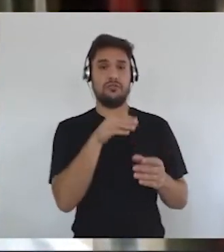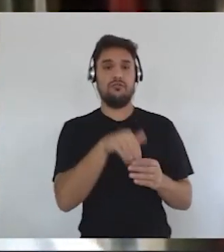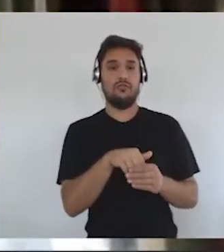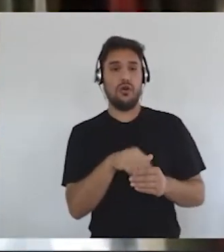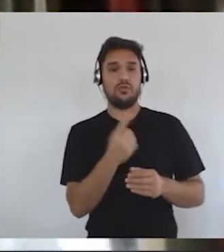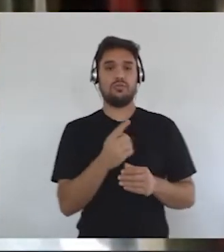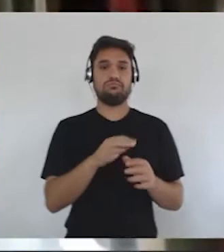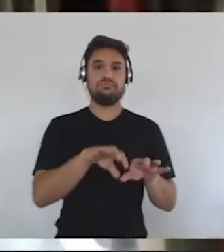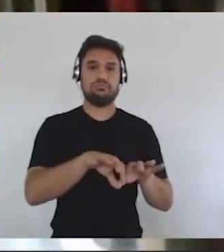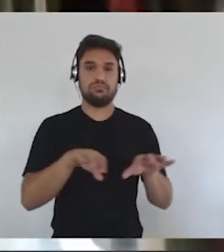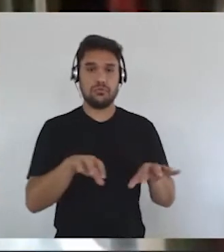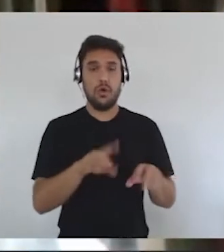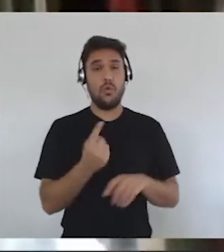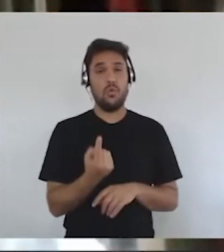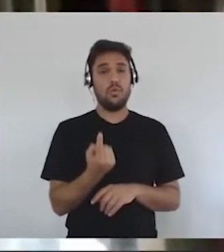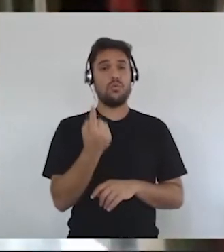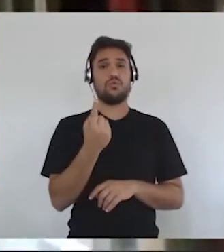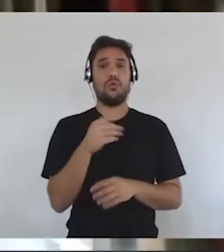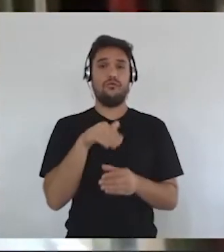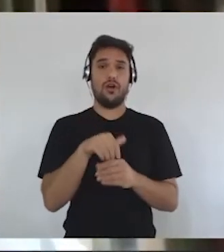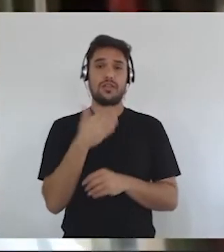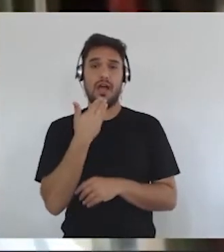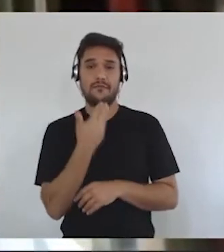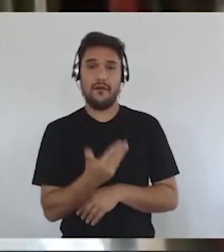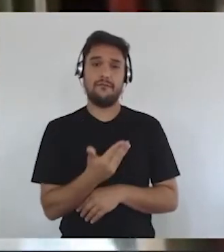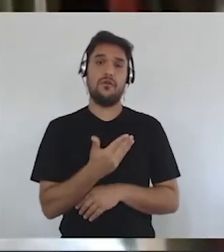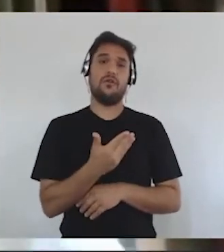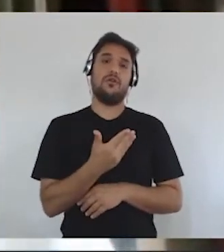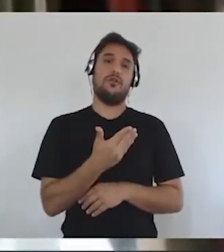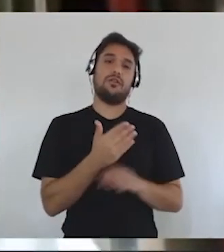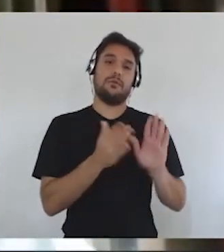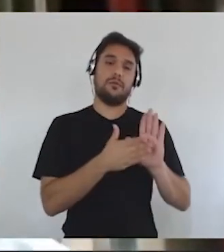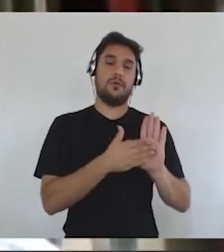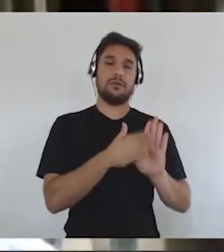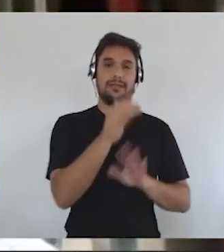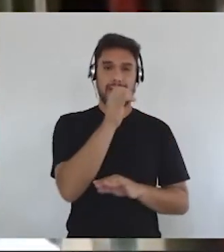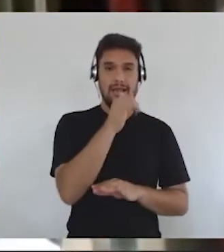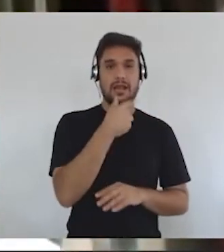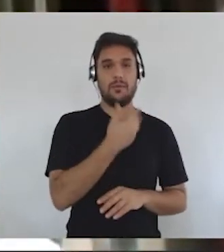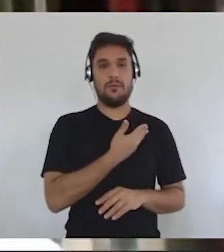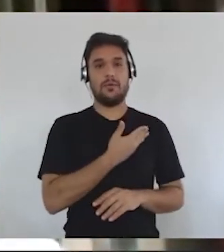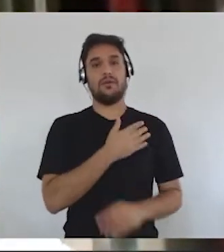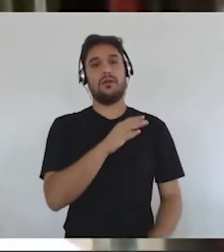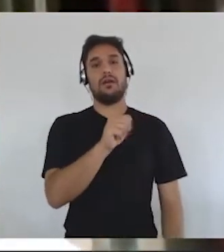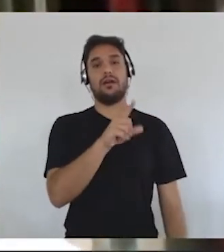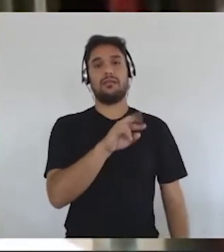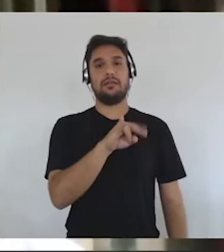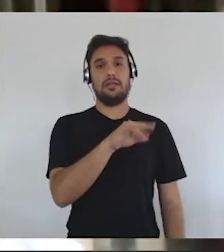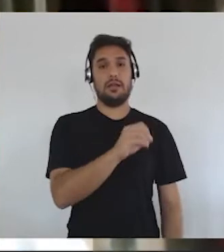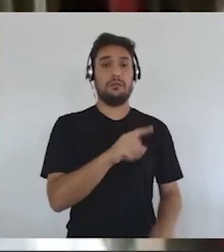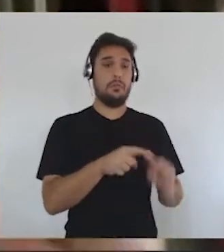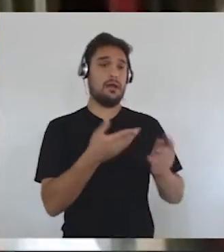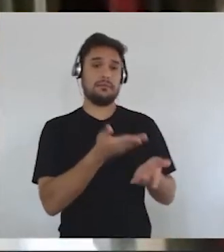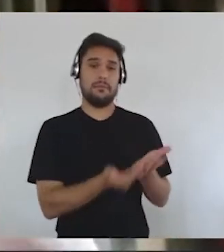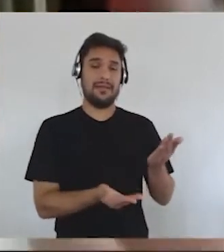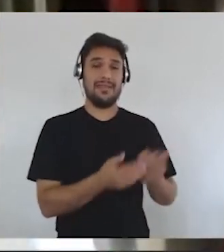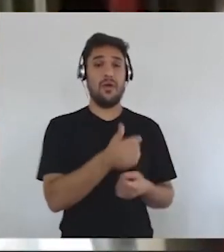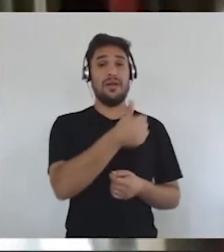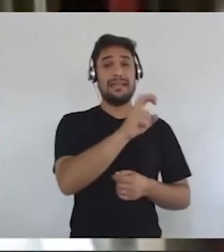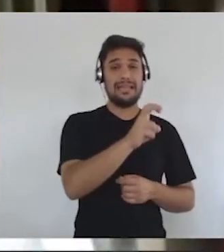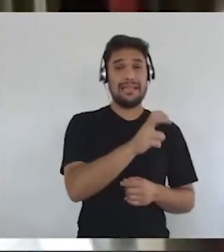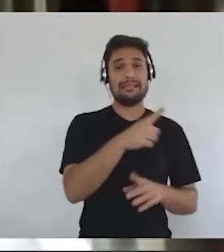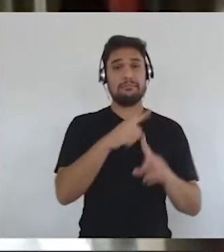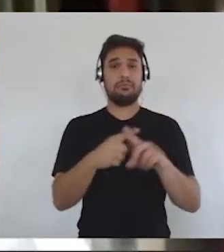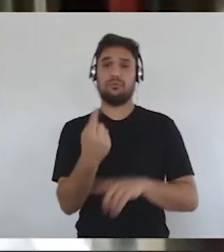de Minerva. O único voto a favor dessa tese italiana foi do nosso amigo, professor Cansado Trindade, mas perdeu de